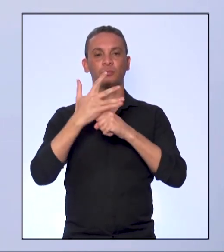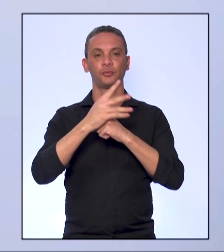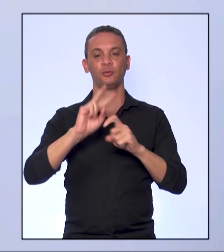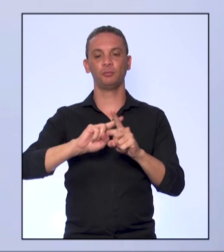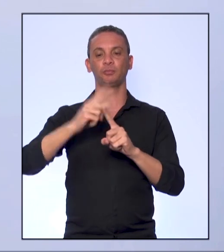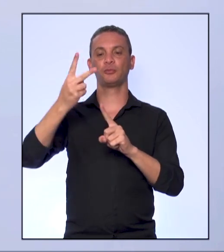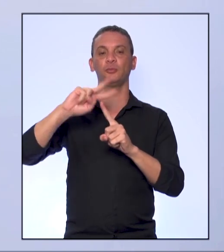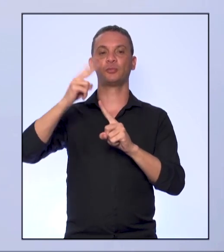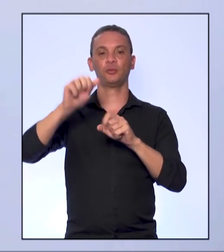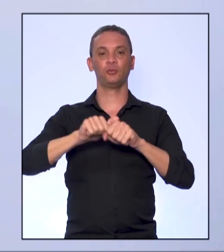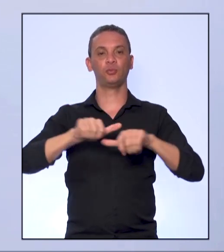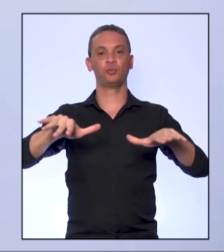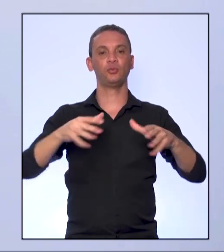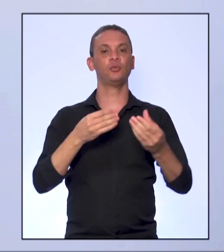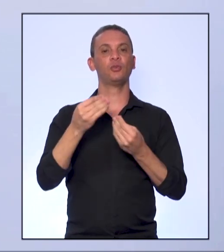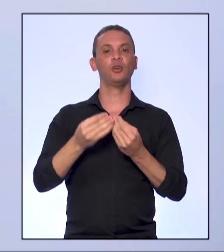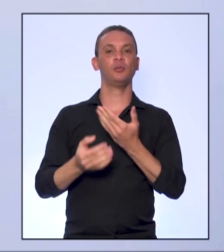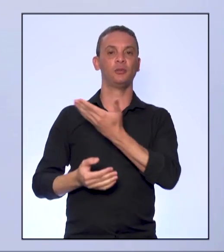coronavírus.